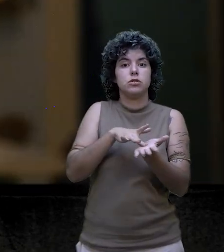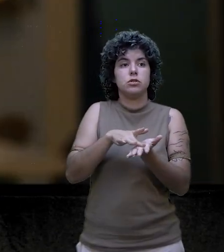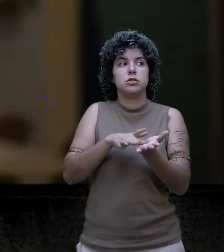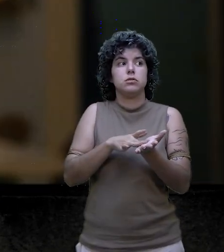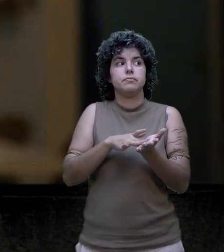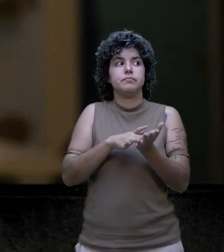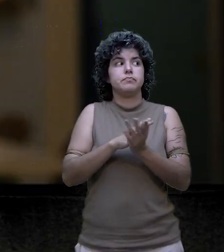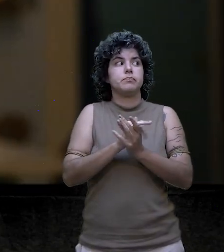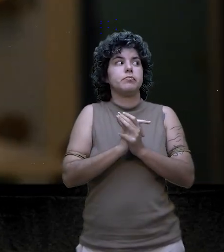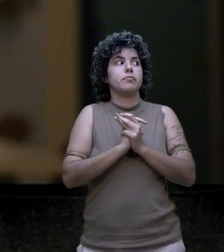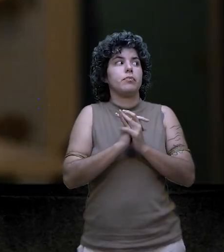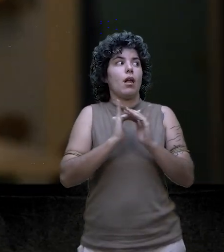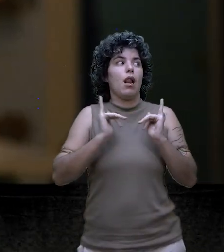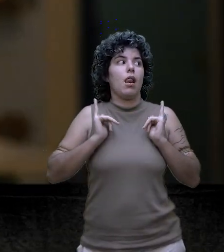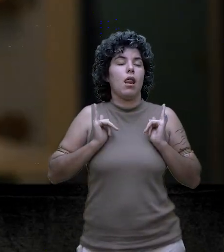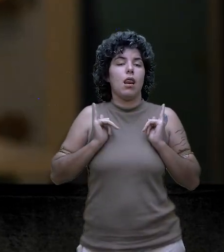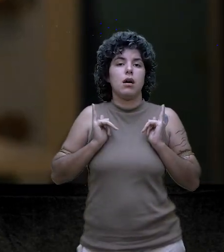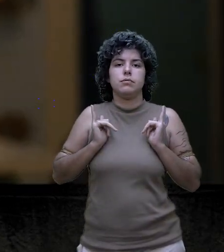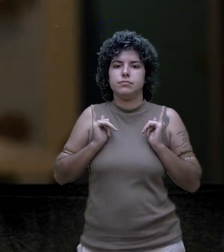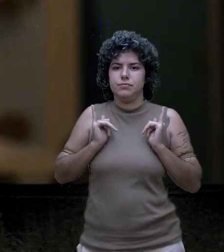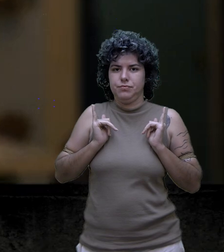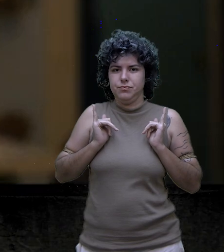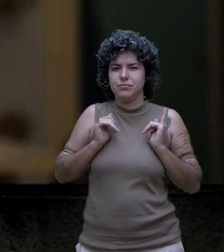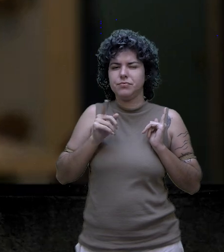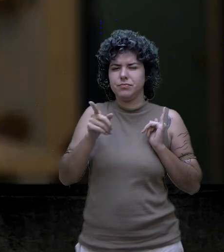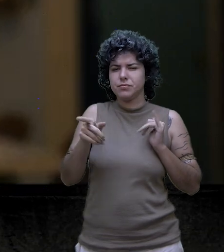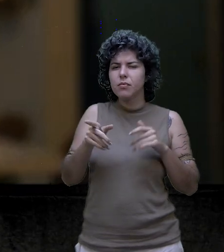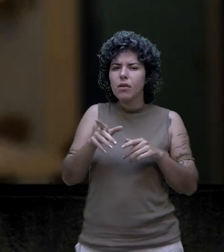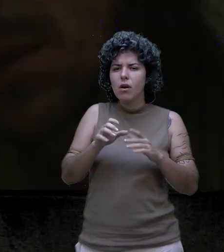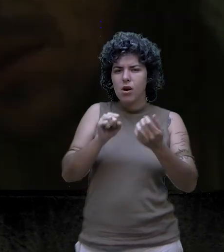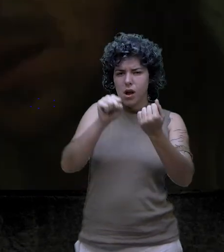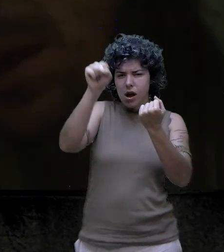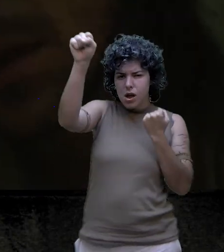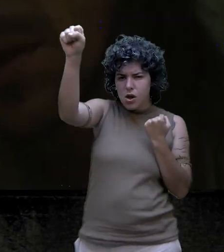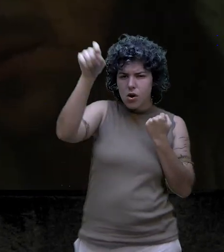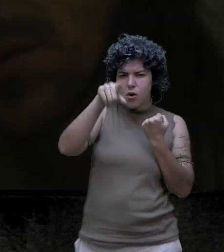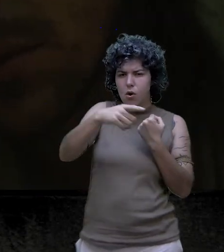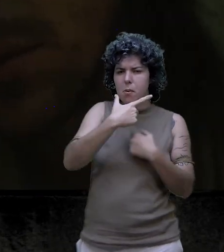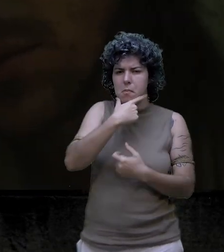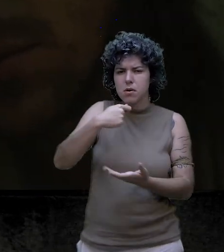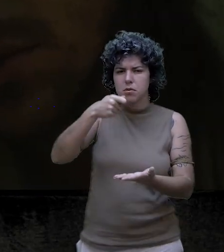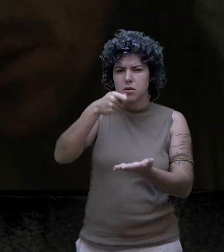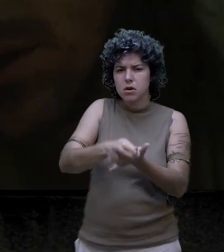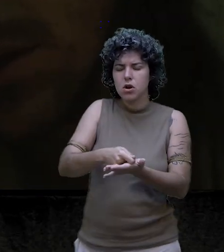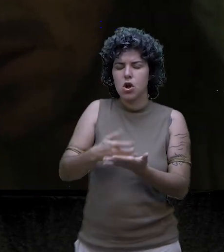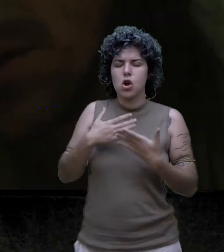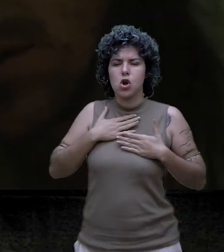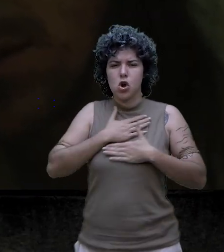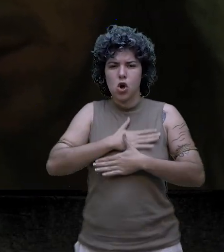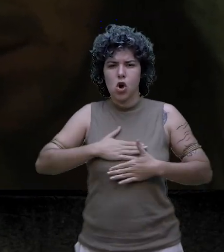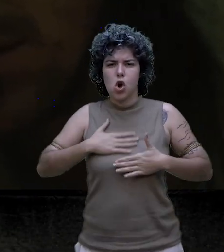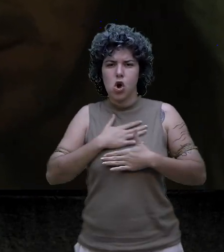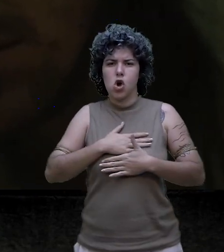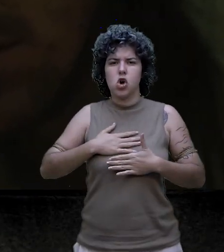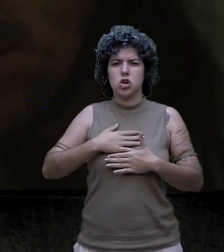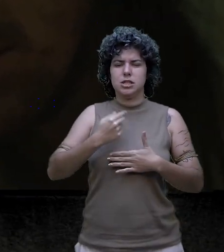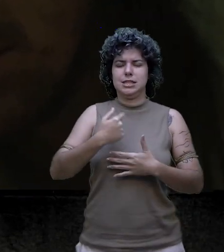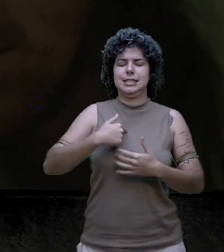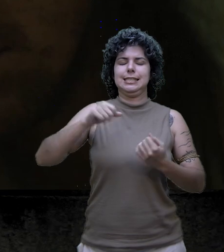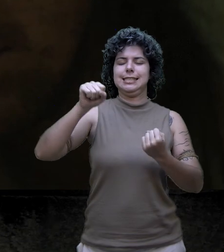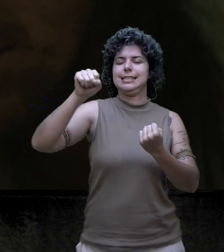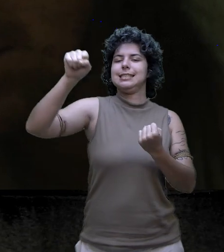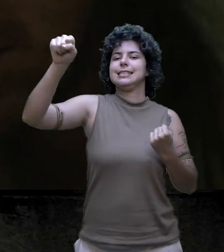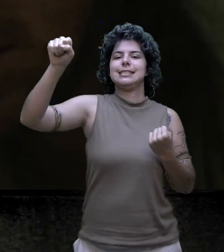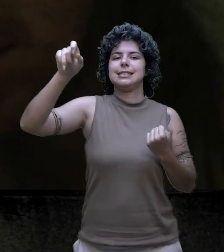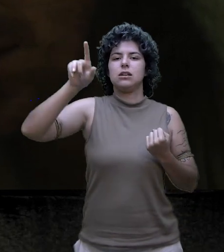patriarca que adora ser chamado de herói enquanto cala vozes. Por que ver? Porque nem toda prisão tem grades. Além